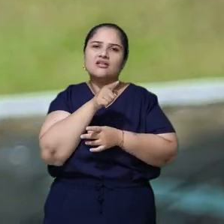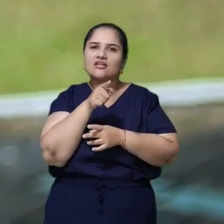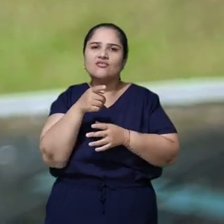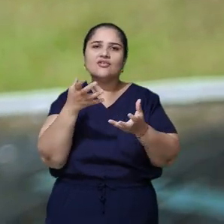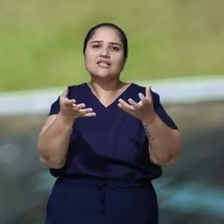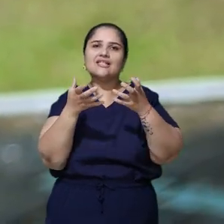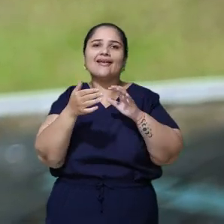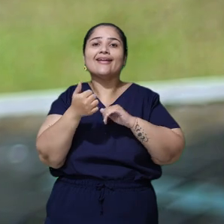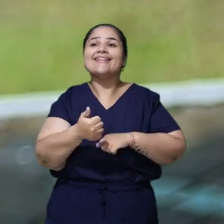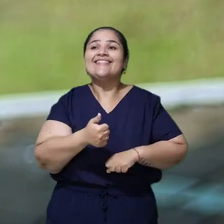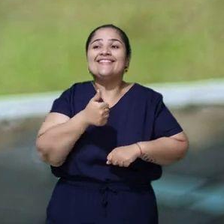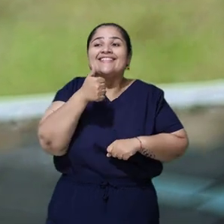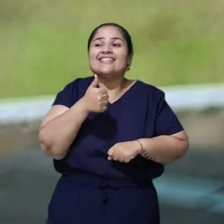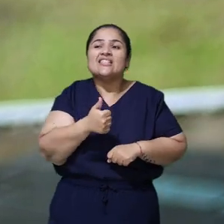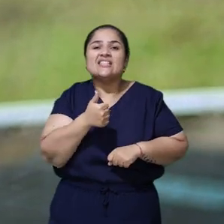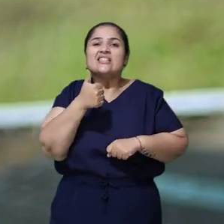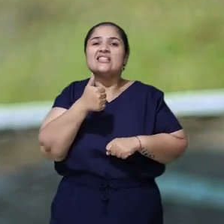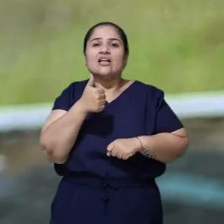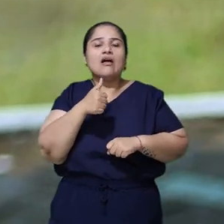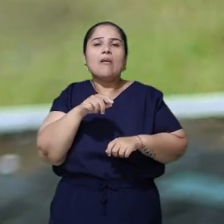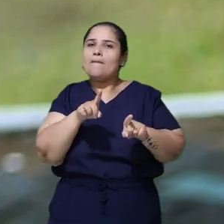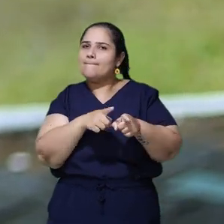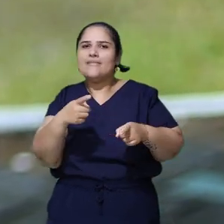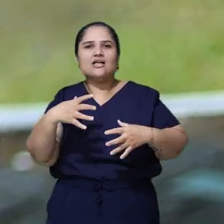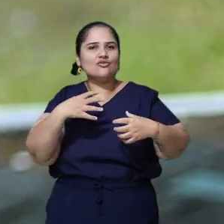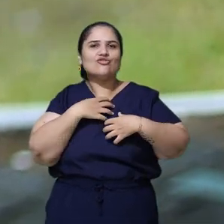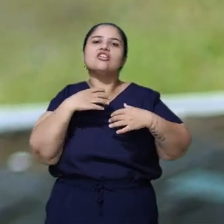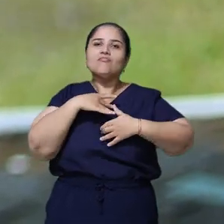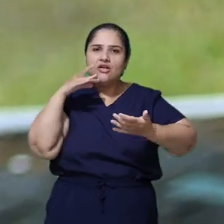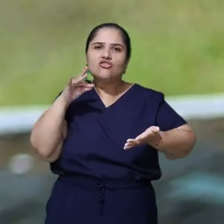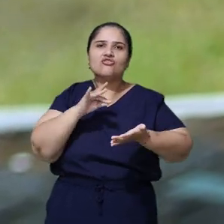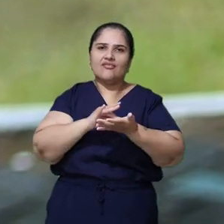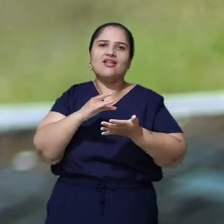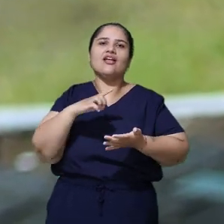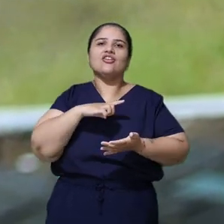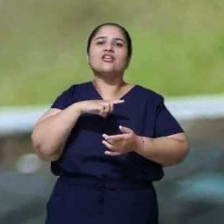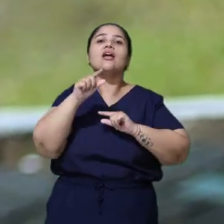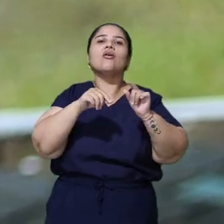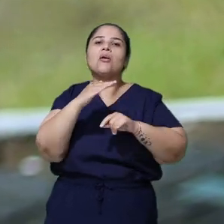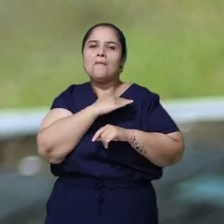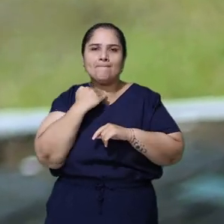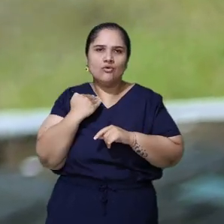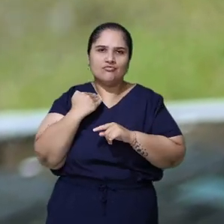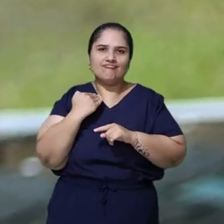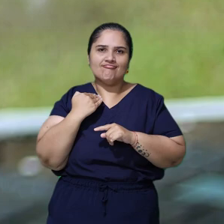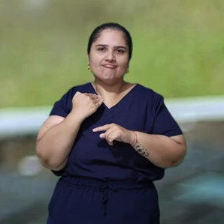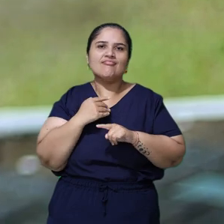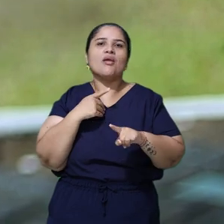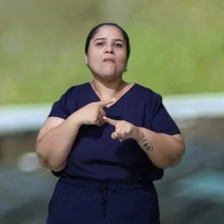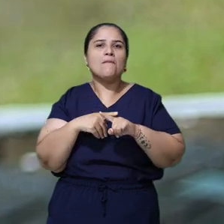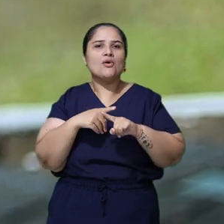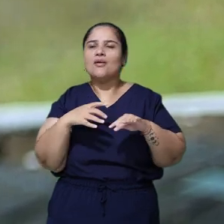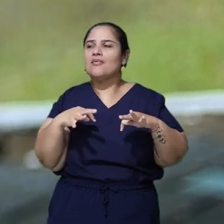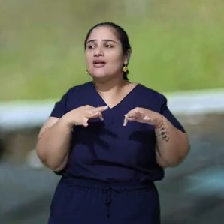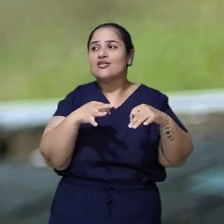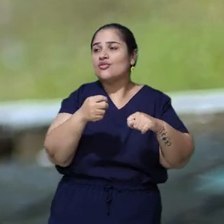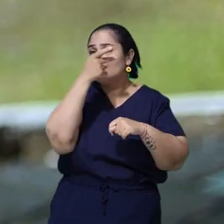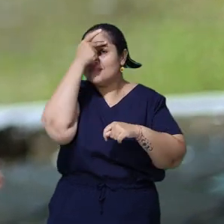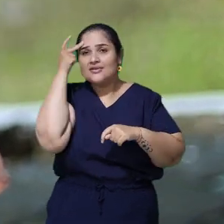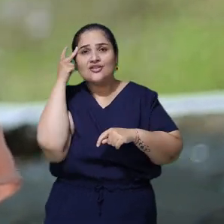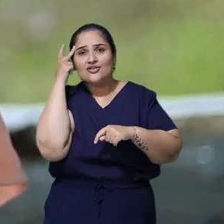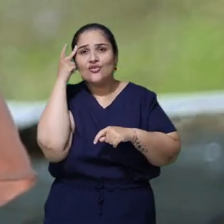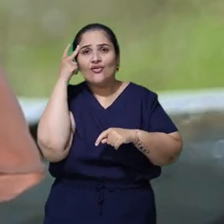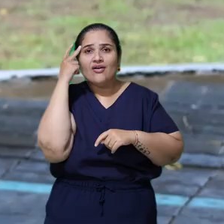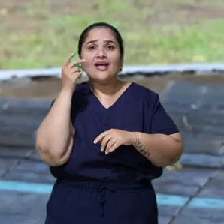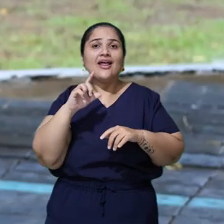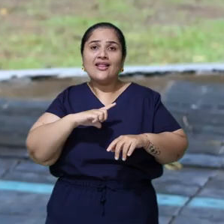positivo naquele momento, mas não vem outro sentimento que não seja morte, porque para todas as pessoas o câncer é uma sentença